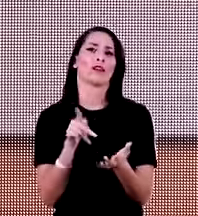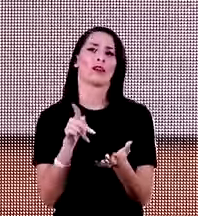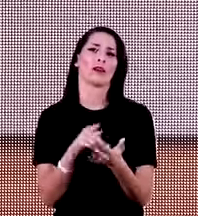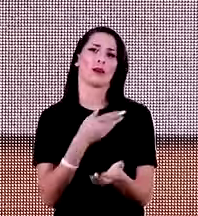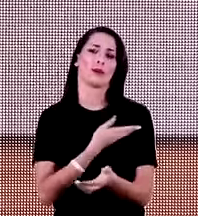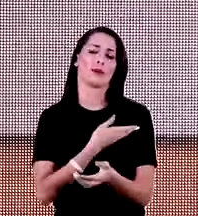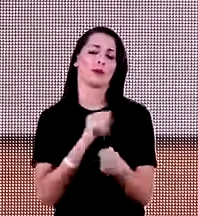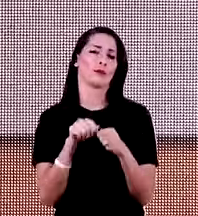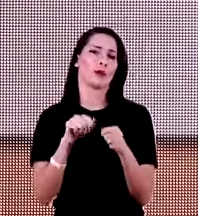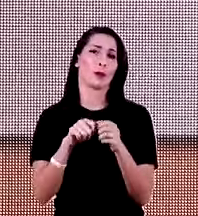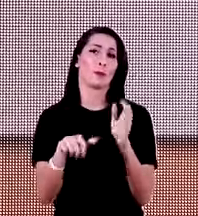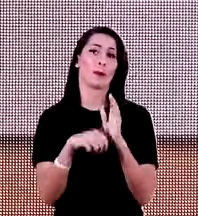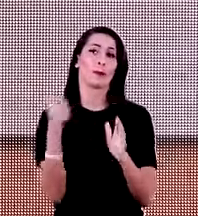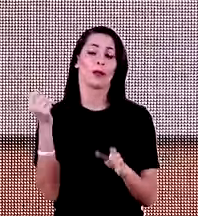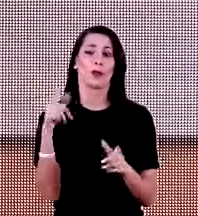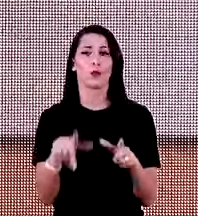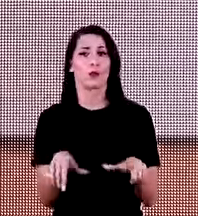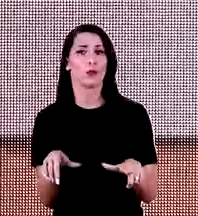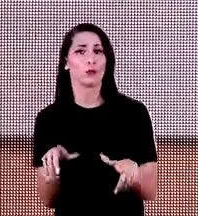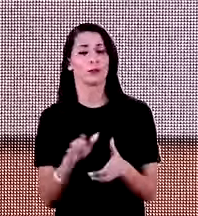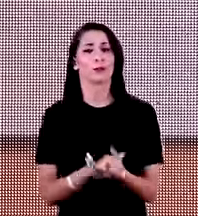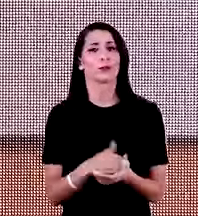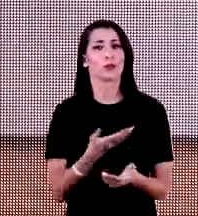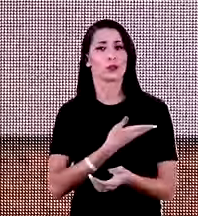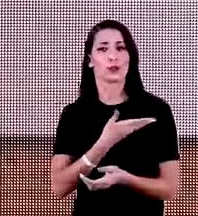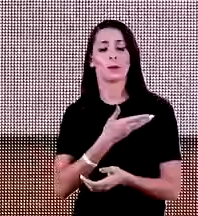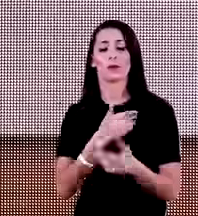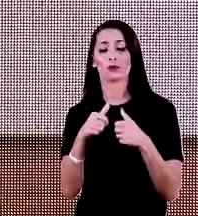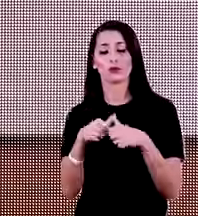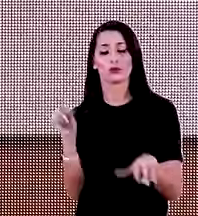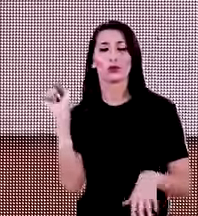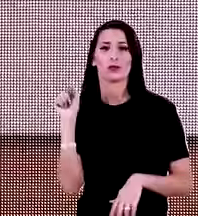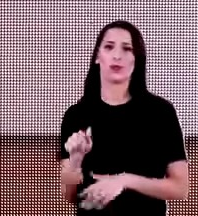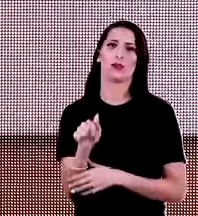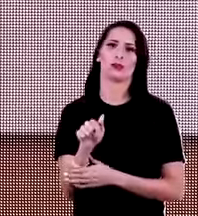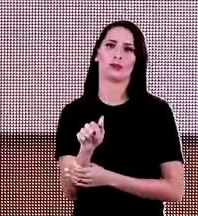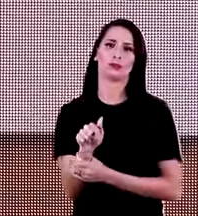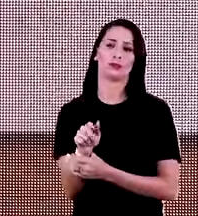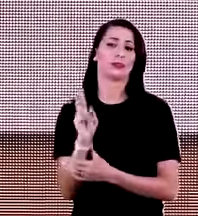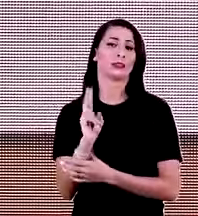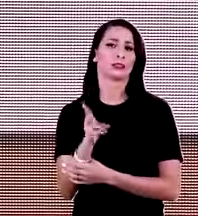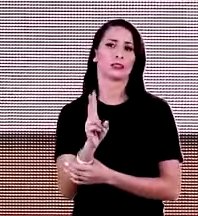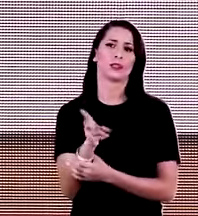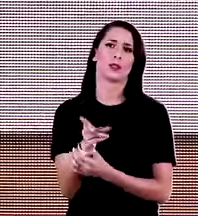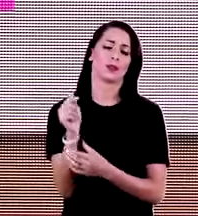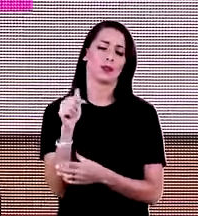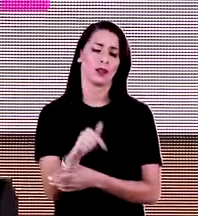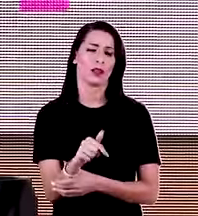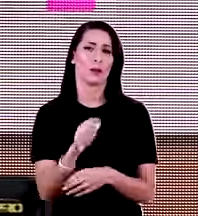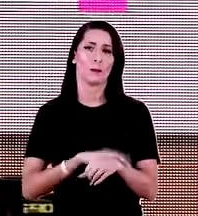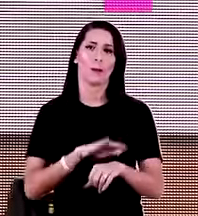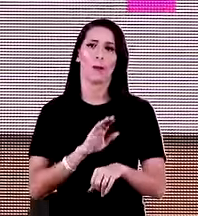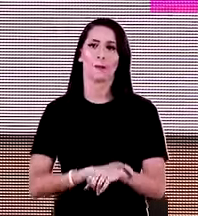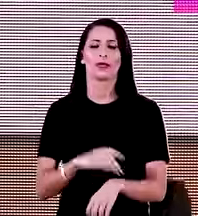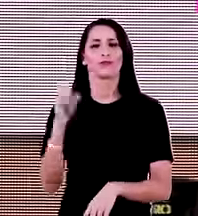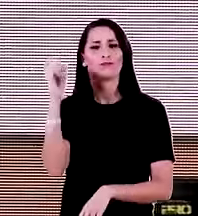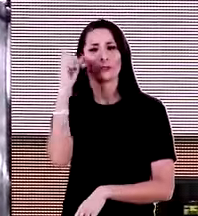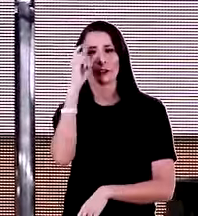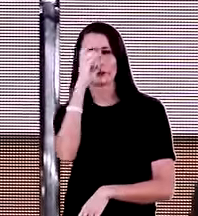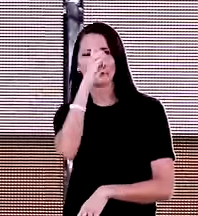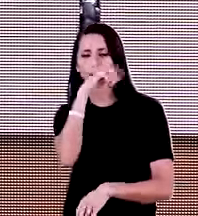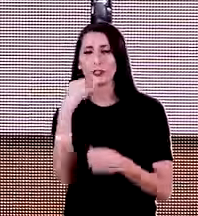primeiro lugar, os amigos estão lá. Os amigos estão no momento que a gente